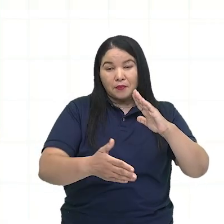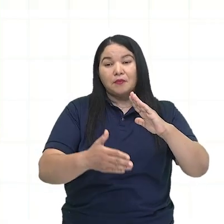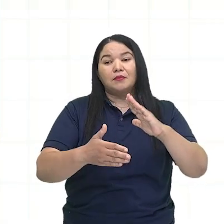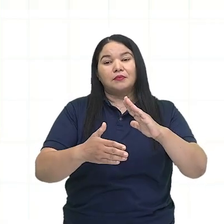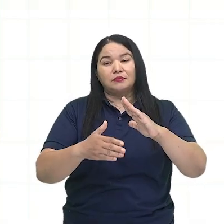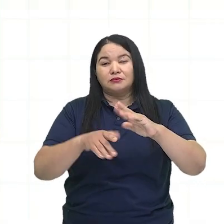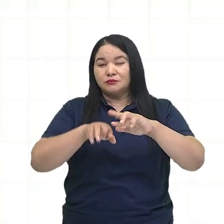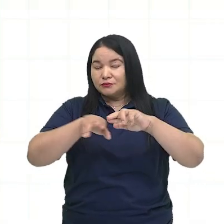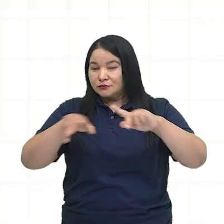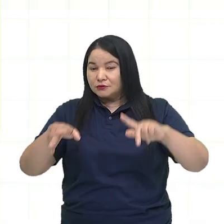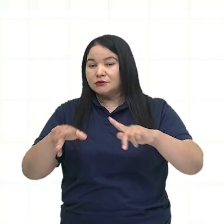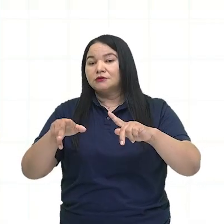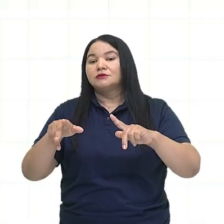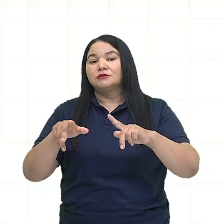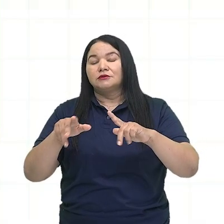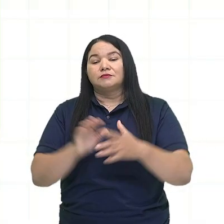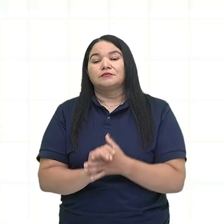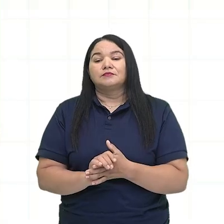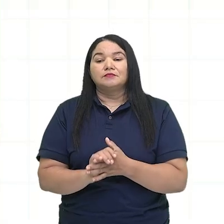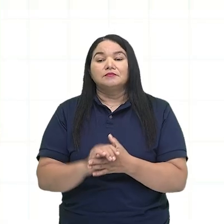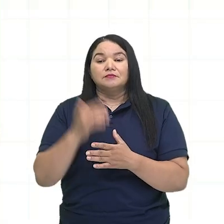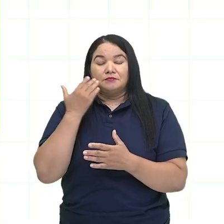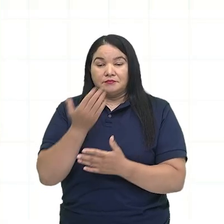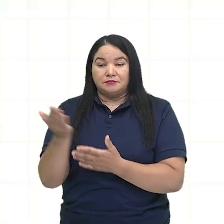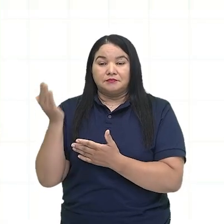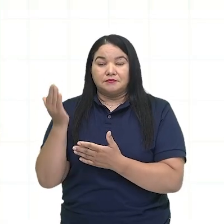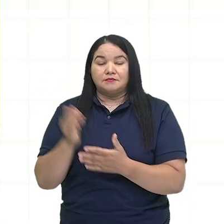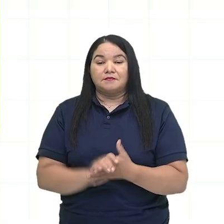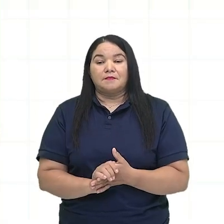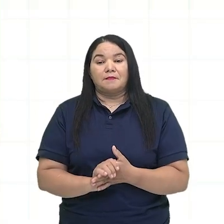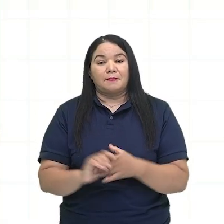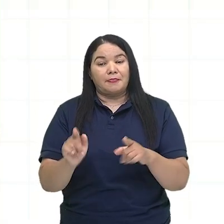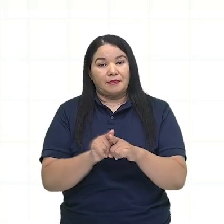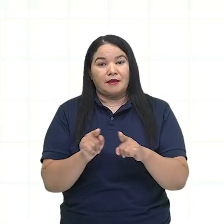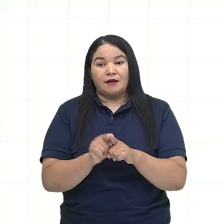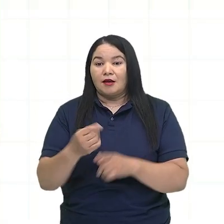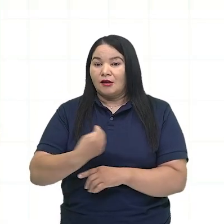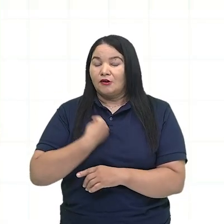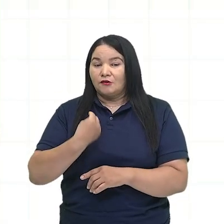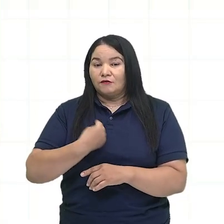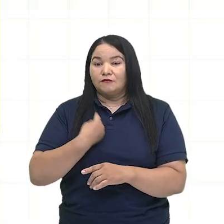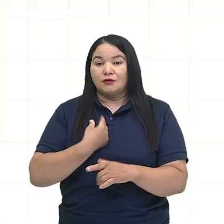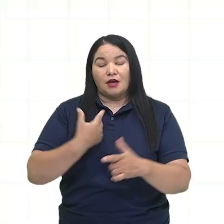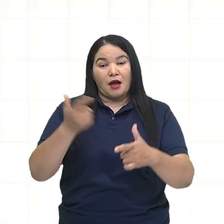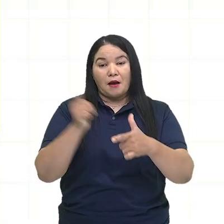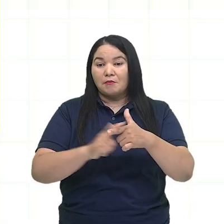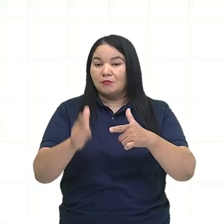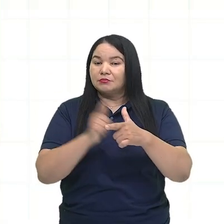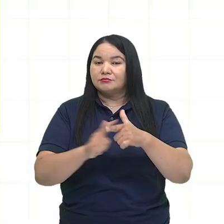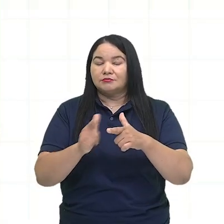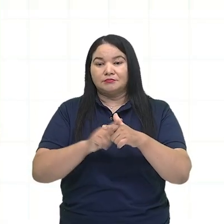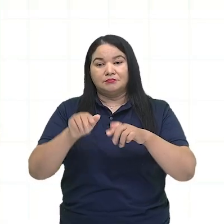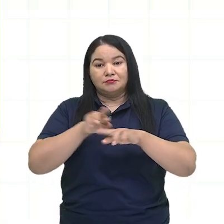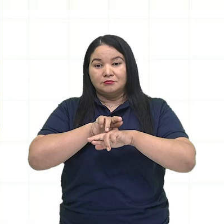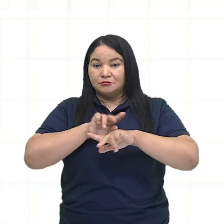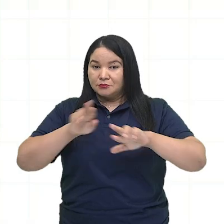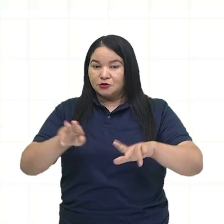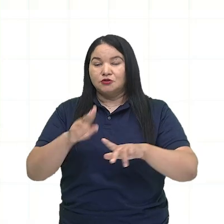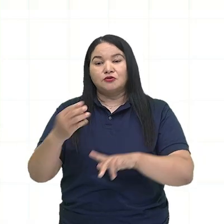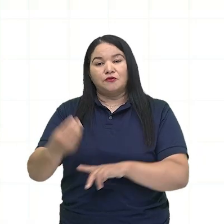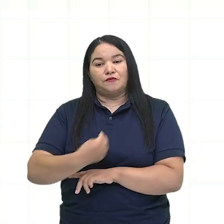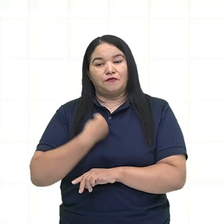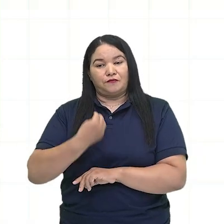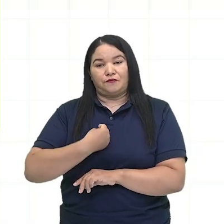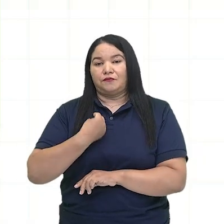da destruição causada por esse terremoto, né? E a vida também na Terra fica ali